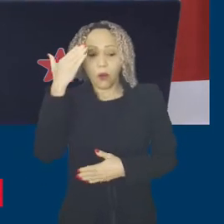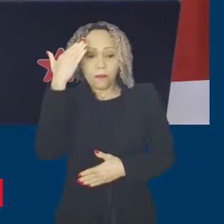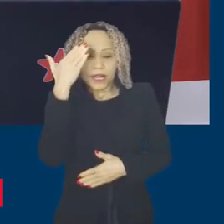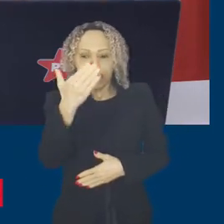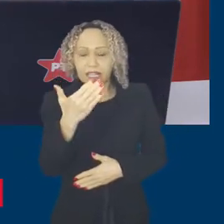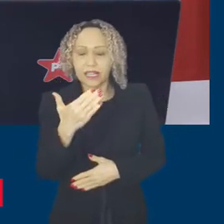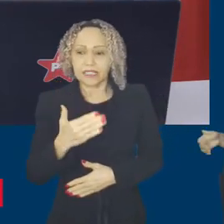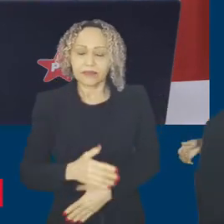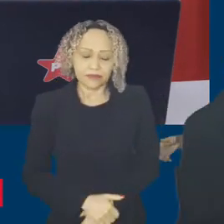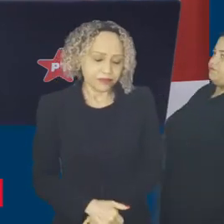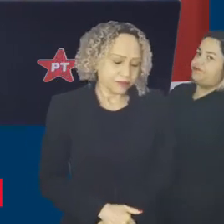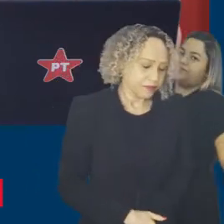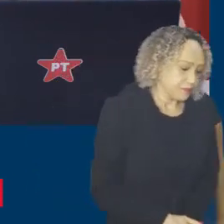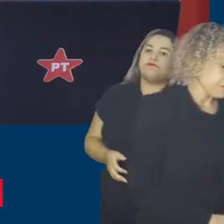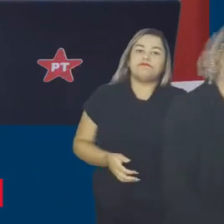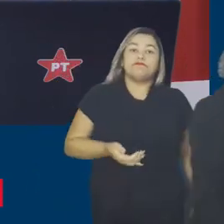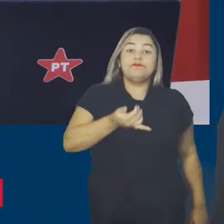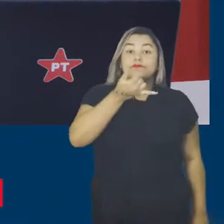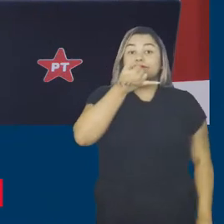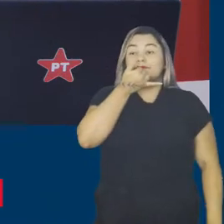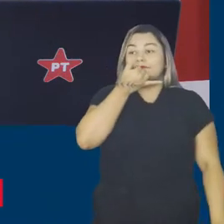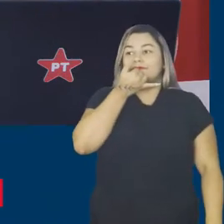volte. Vamos Perdão repercutir. Aí.